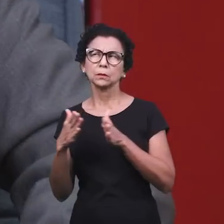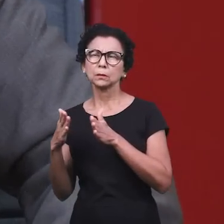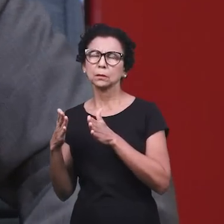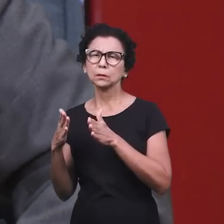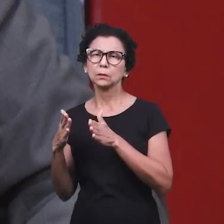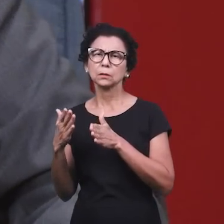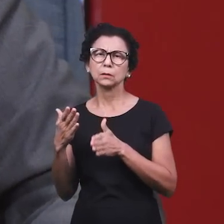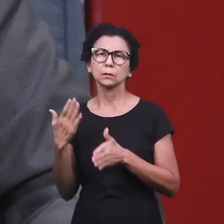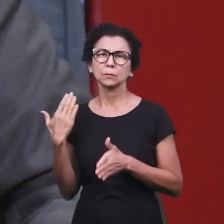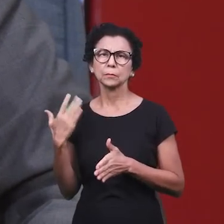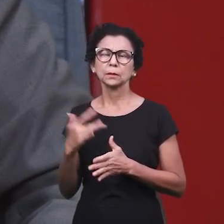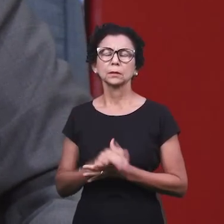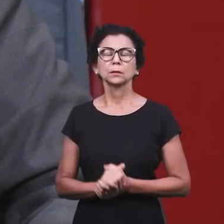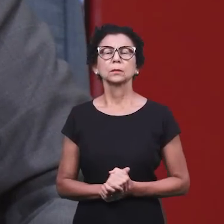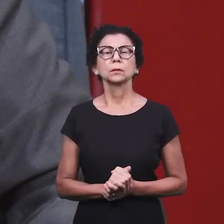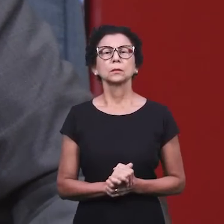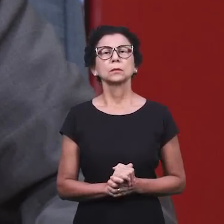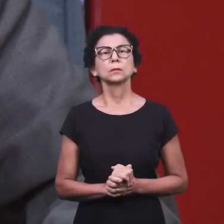semanas sobre